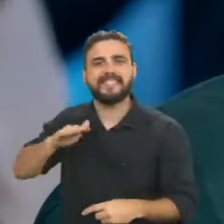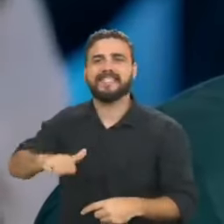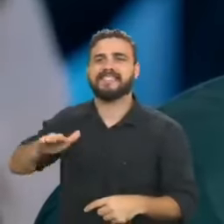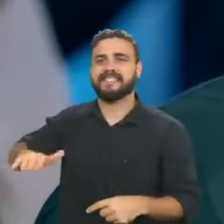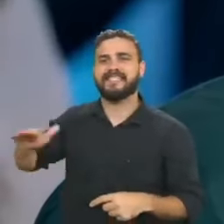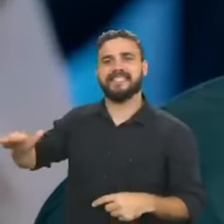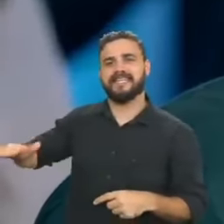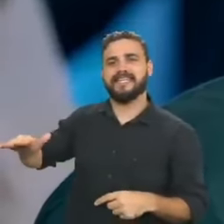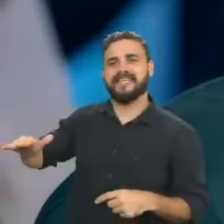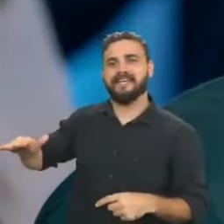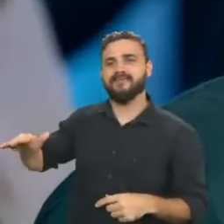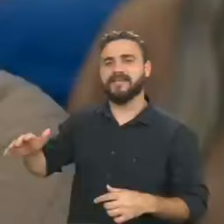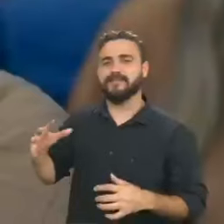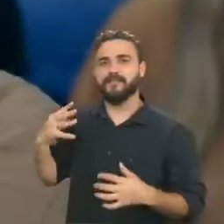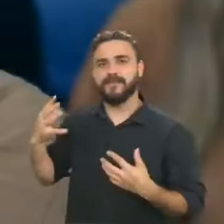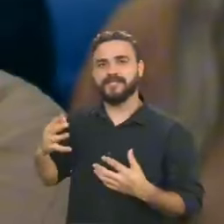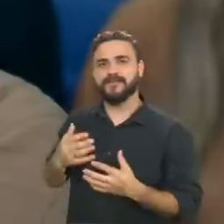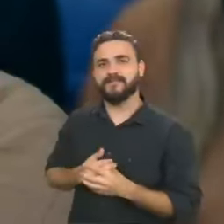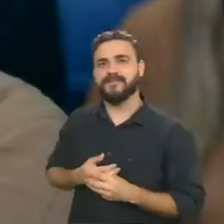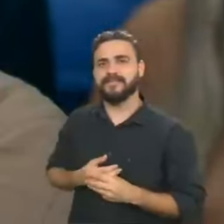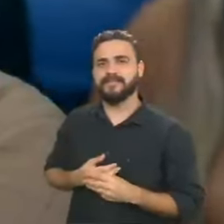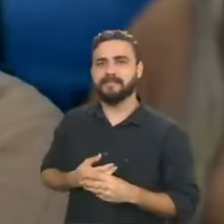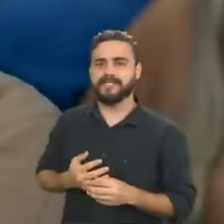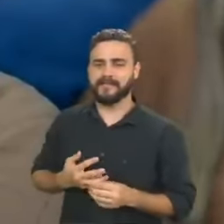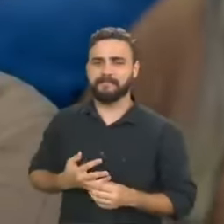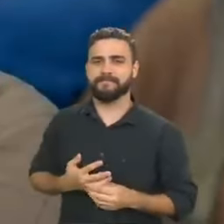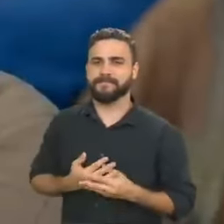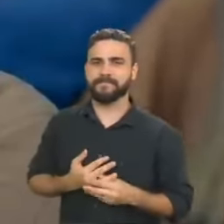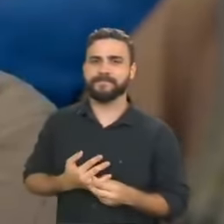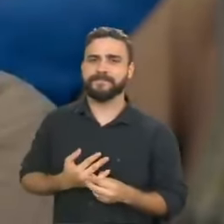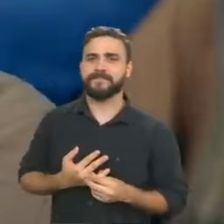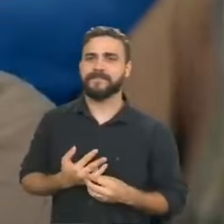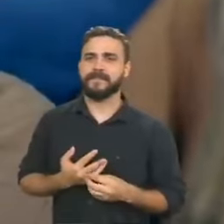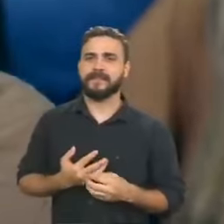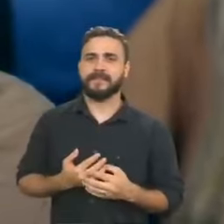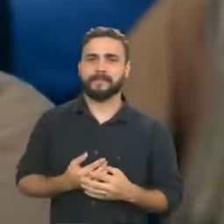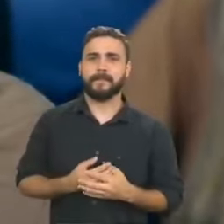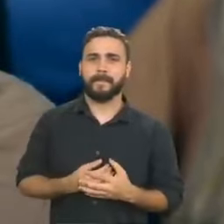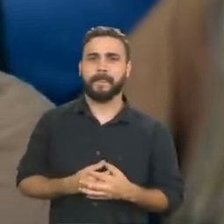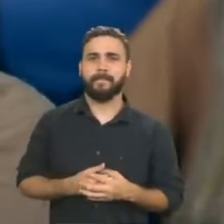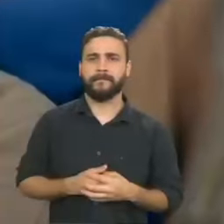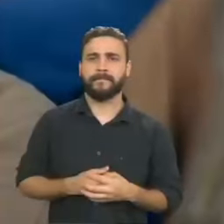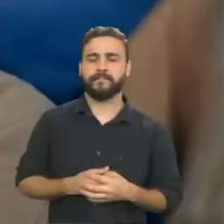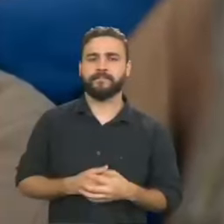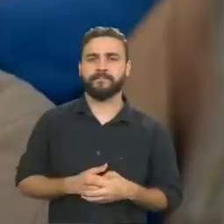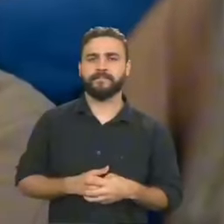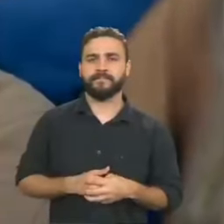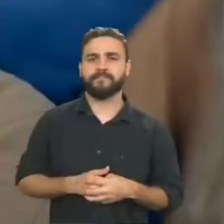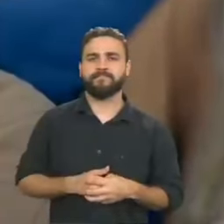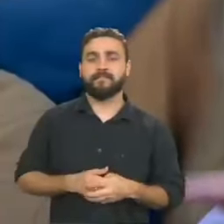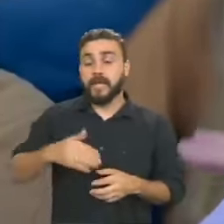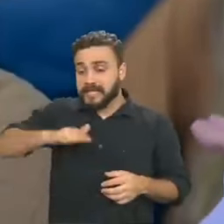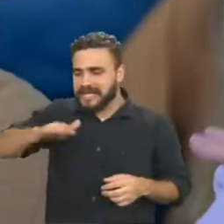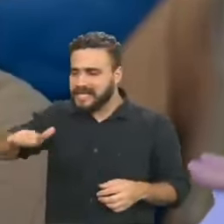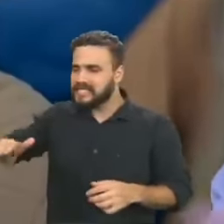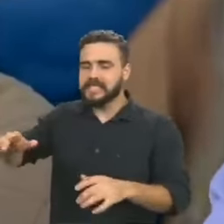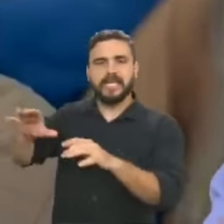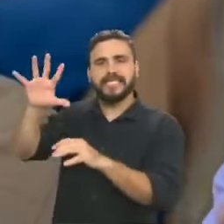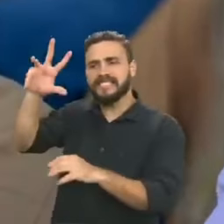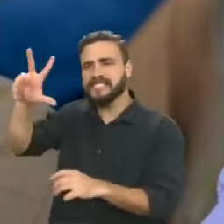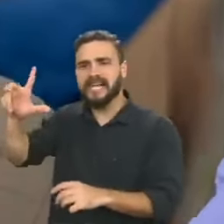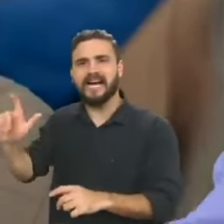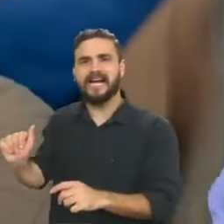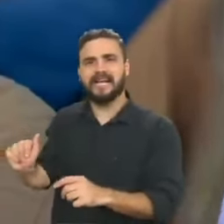isso. Ameaçados de muitas maneiras, impedidos de muitas formas, mas através das crianças as portas se